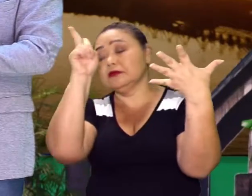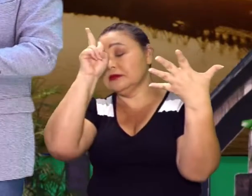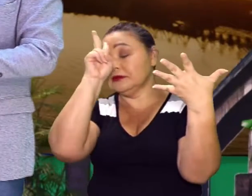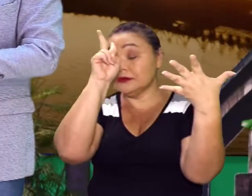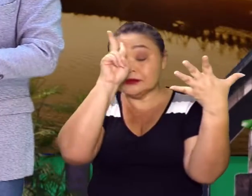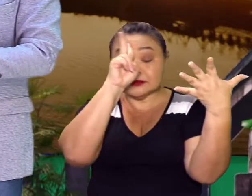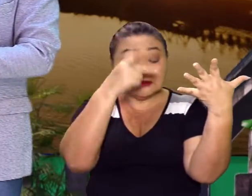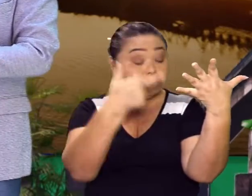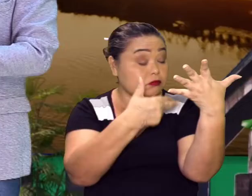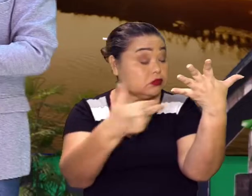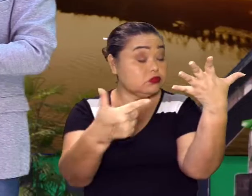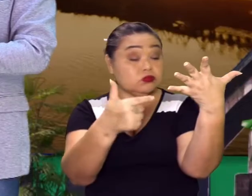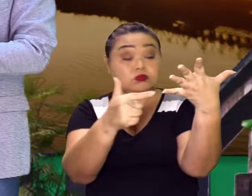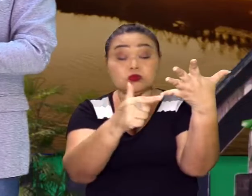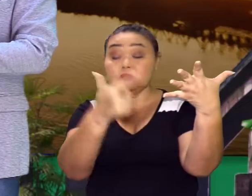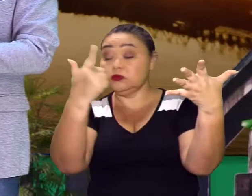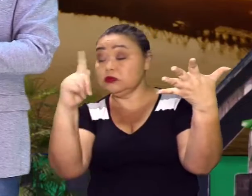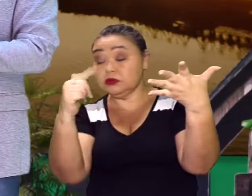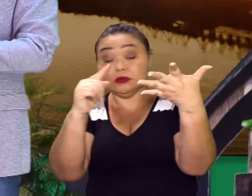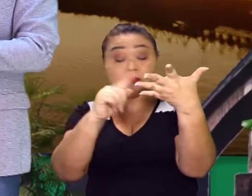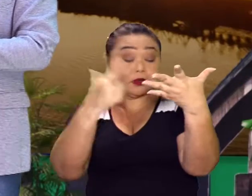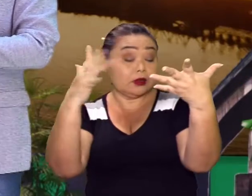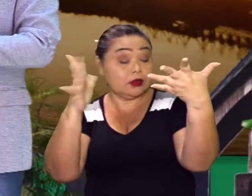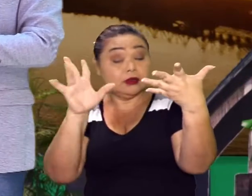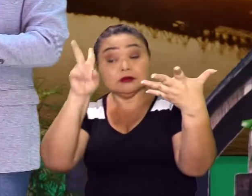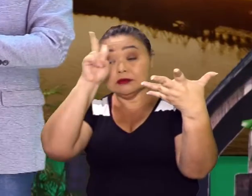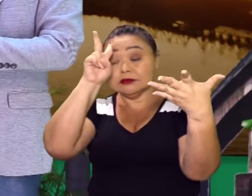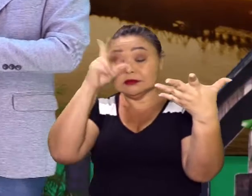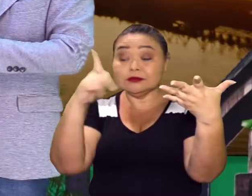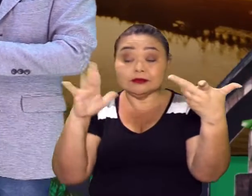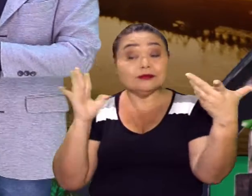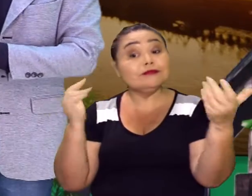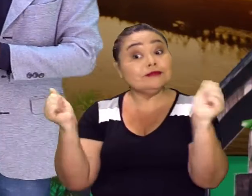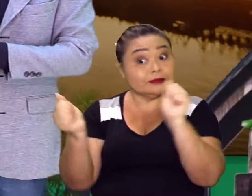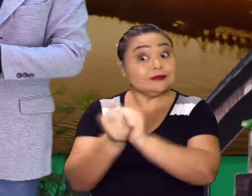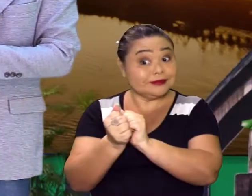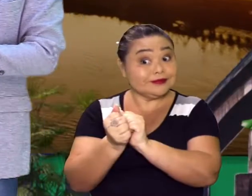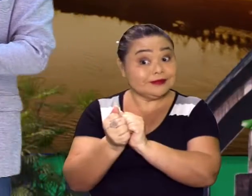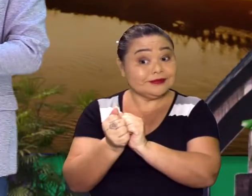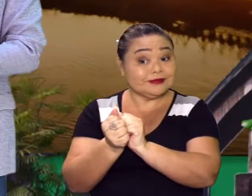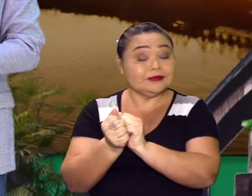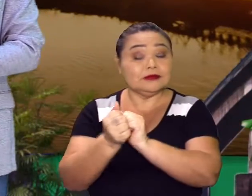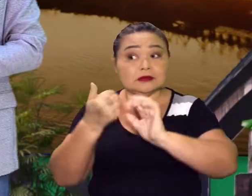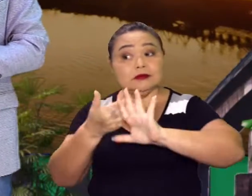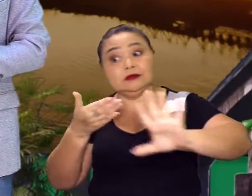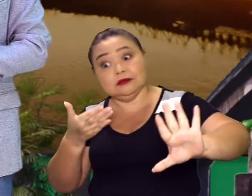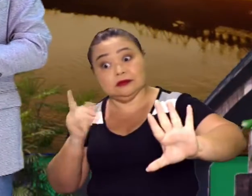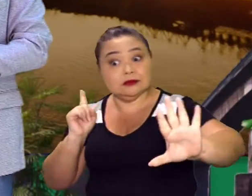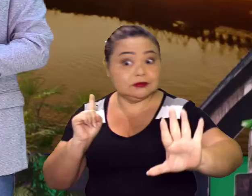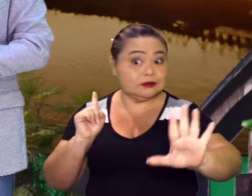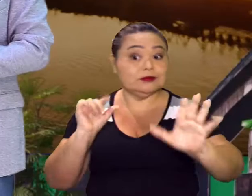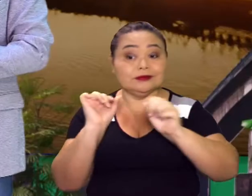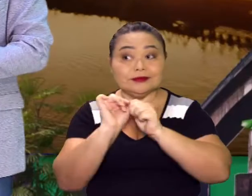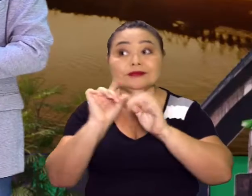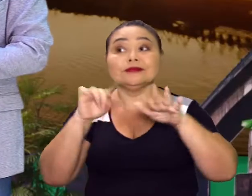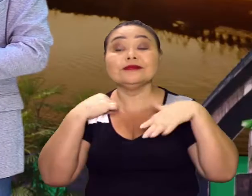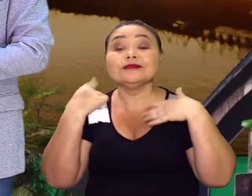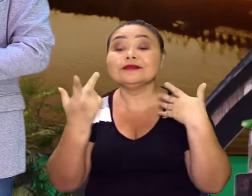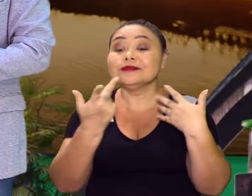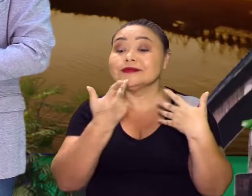história, também geografia, porque história e geografia tá junto, né? Tá junto, não tem como não separar as duas. E